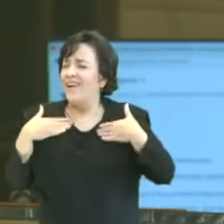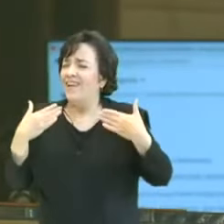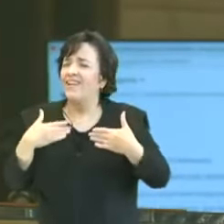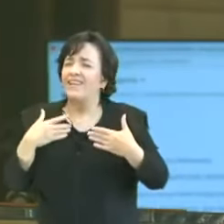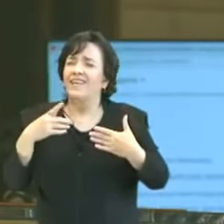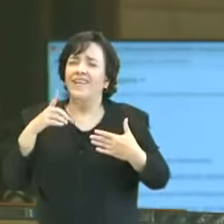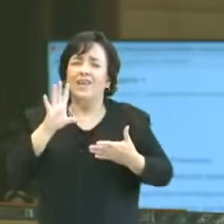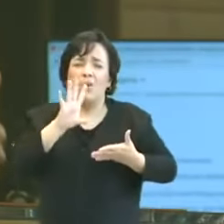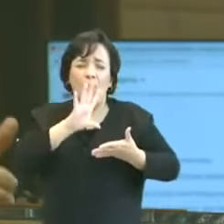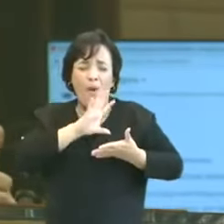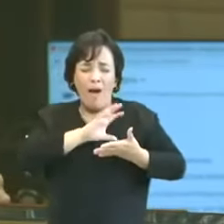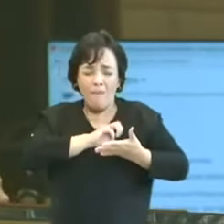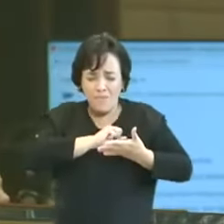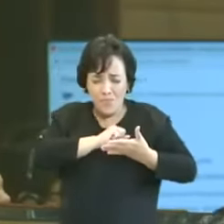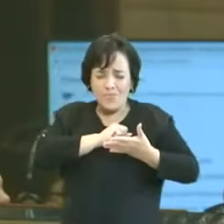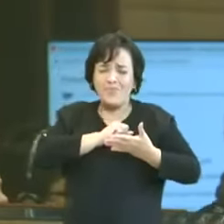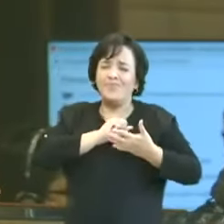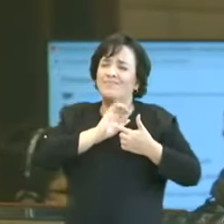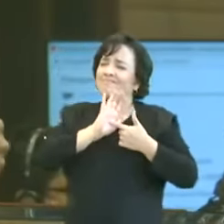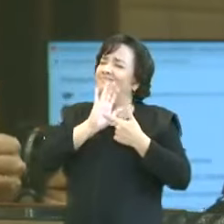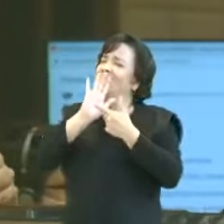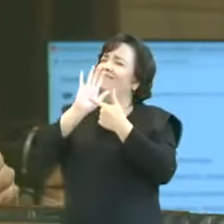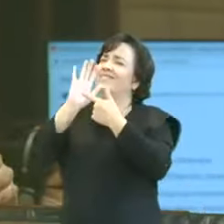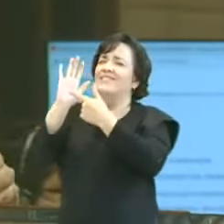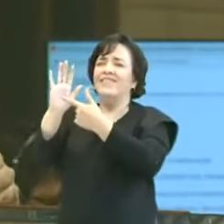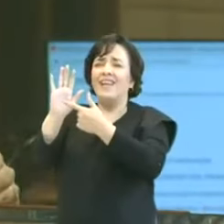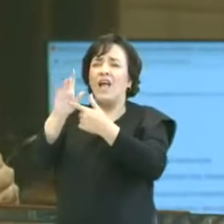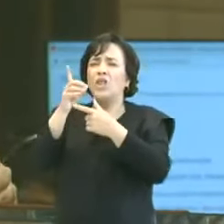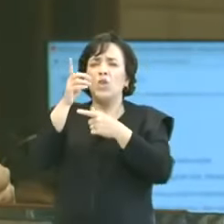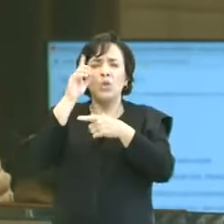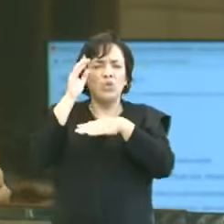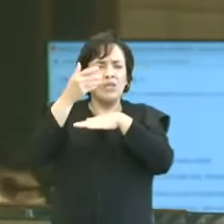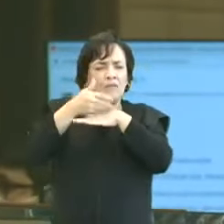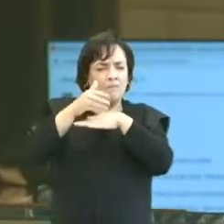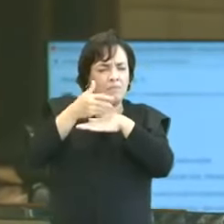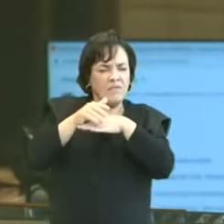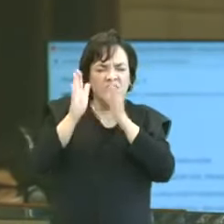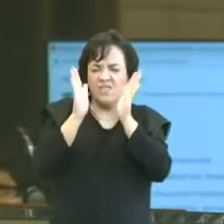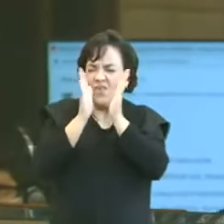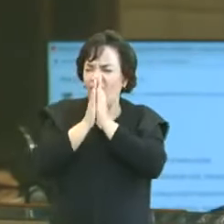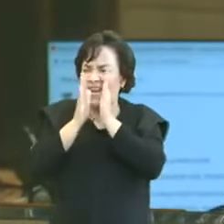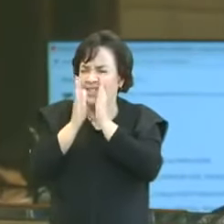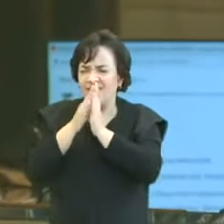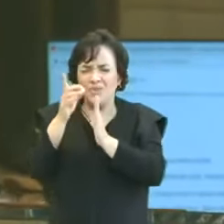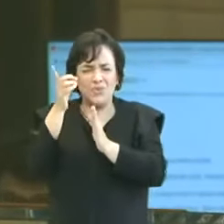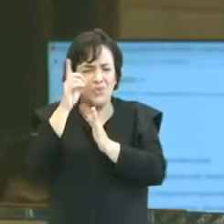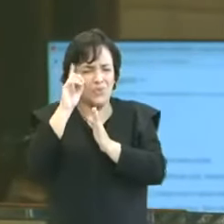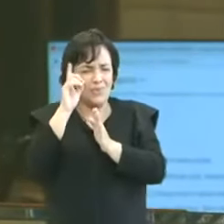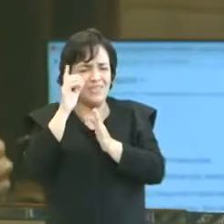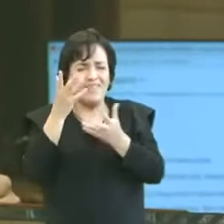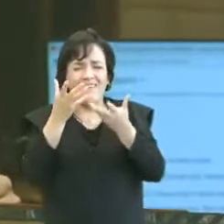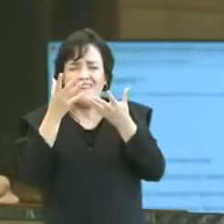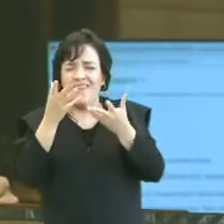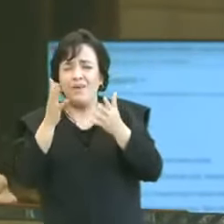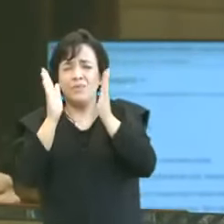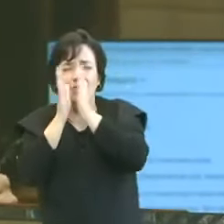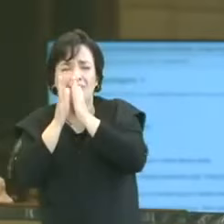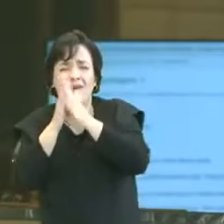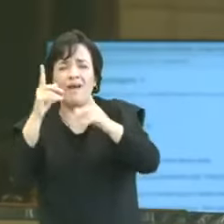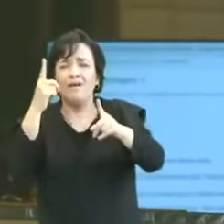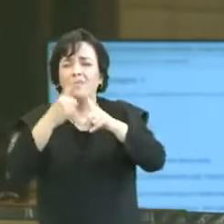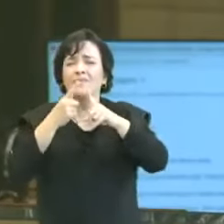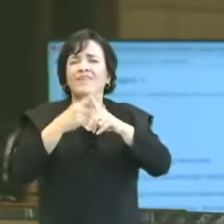ser evidenciado com a busca diária. Que possamos orar porque amamos, porque desejamos o